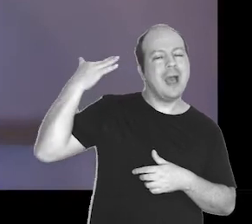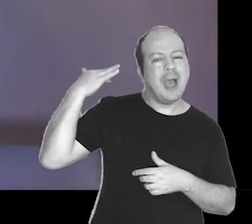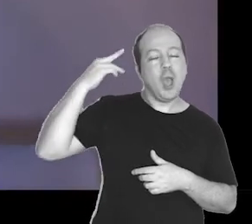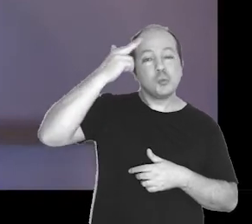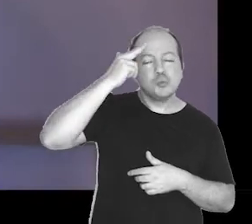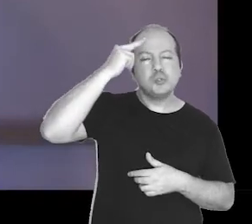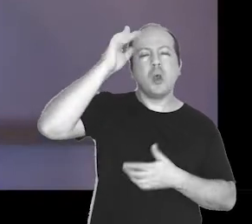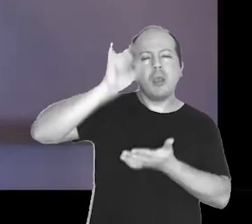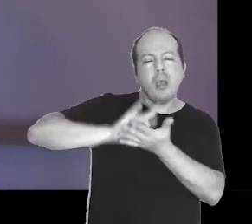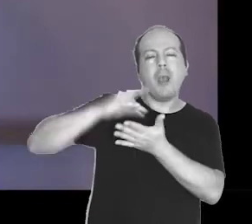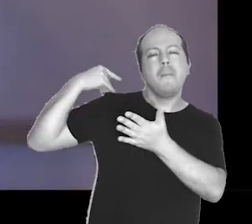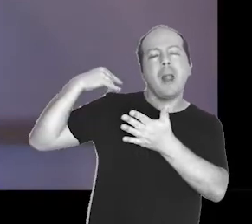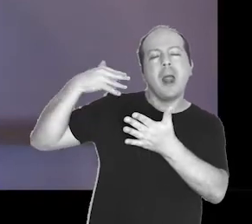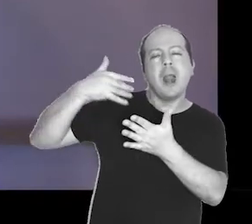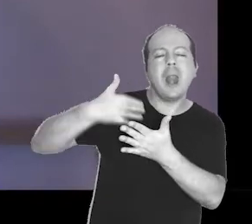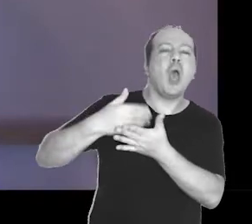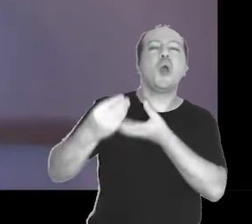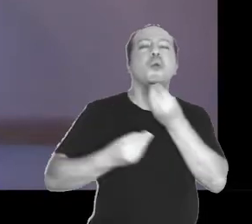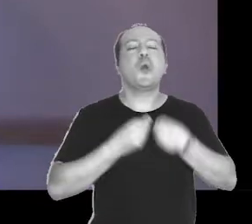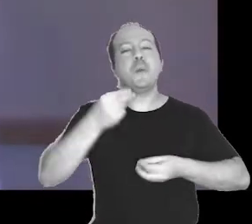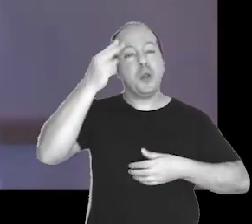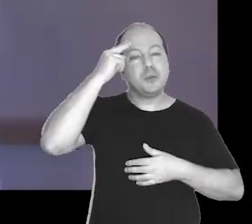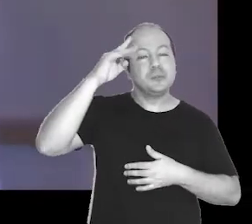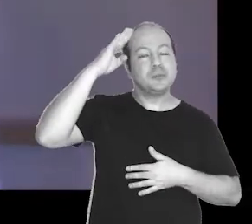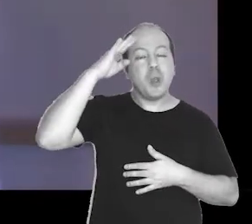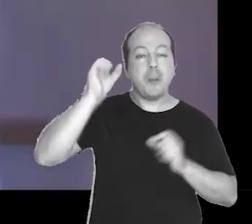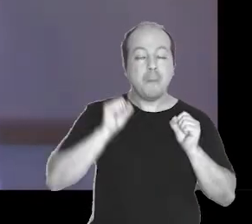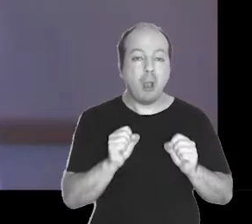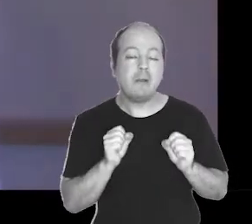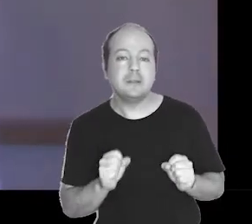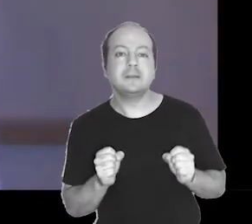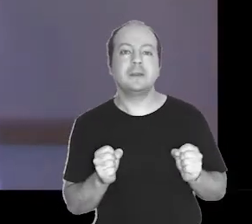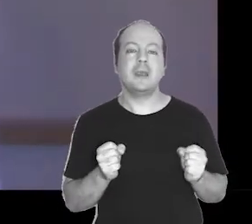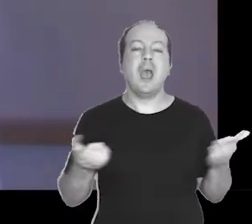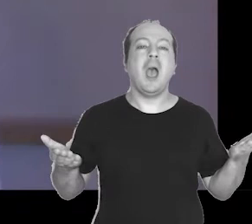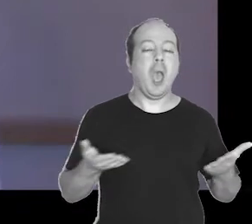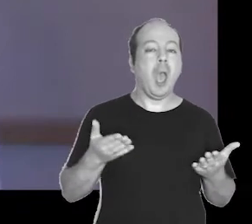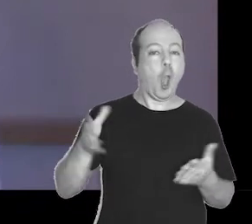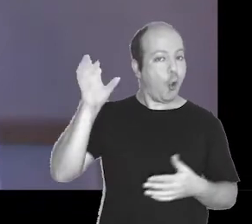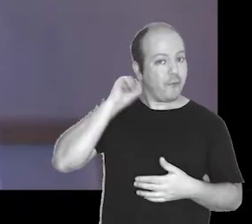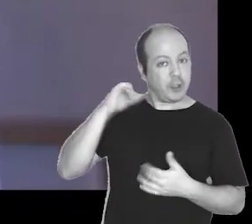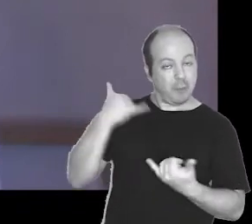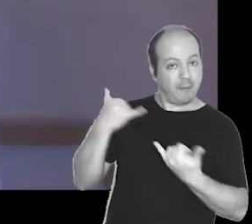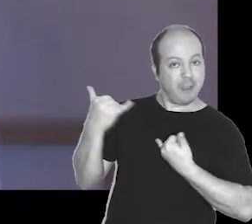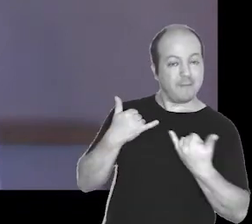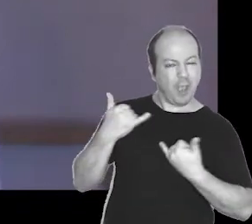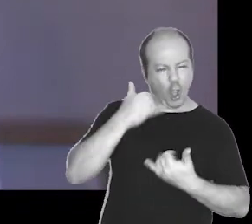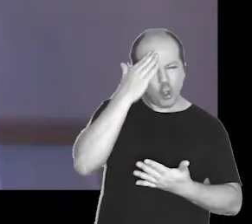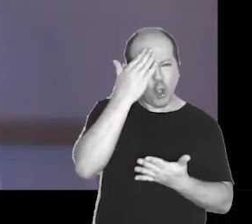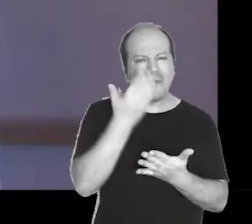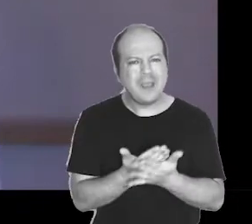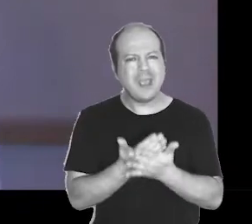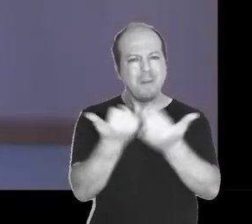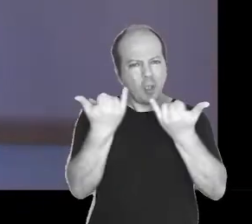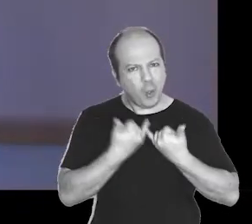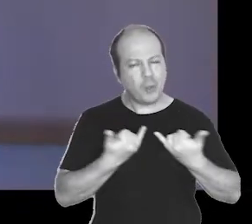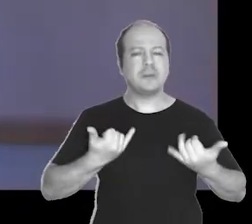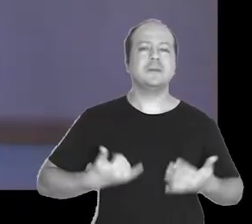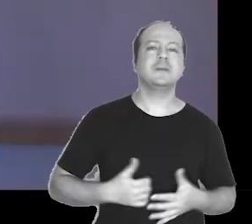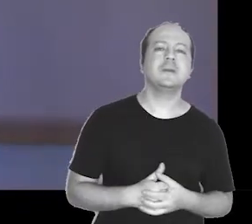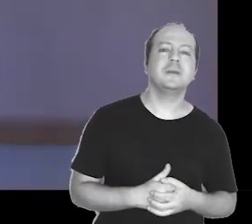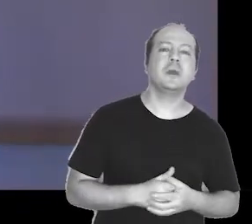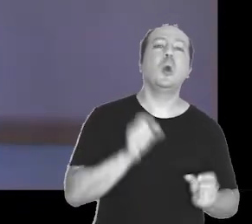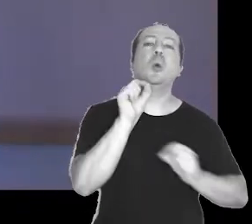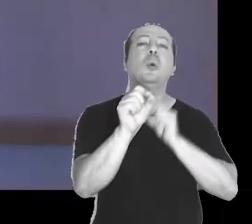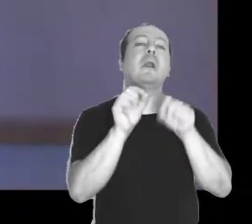sonho recriado. Um sonho recriado que seja. Estou aqui, sou todo ouvidos. Confie em mim, me conte. O que